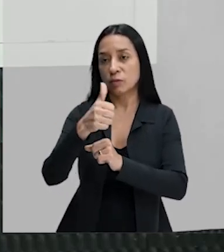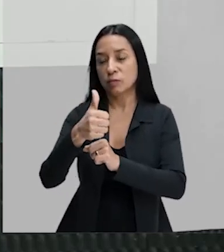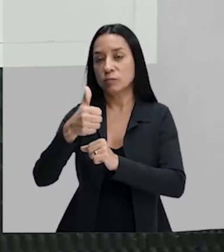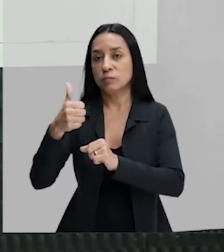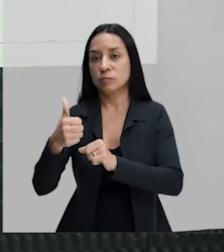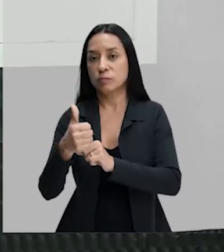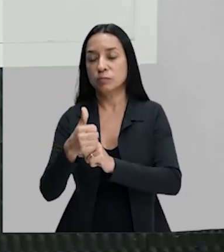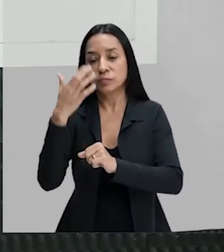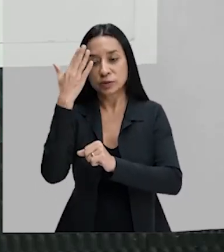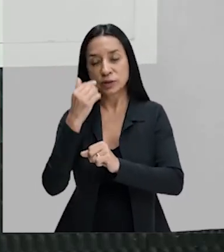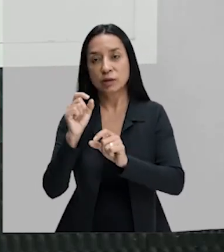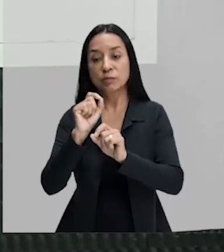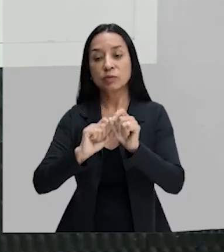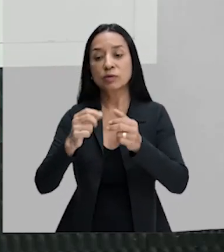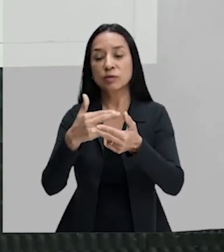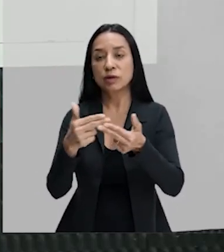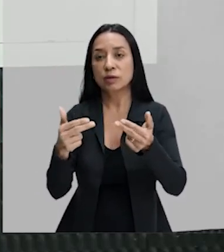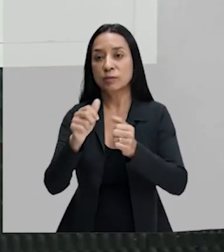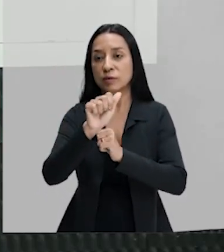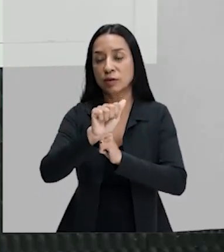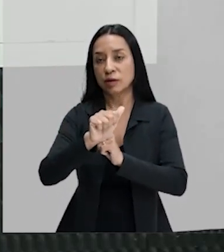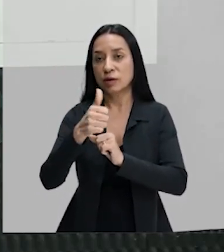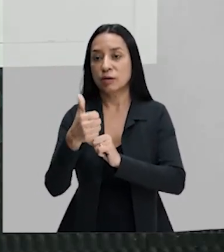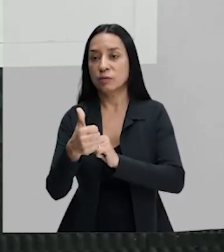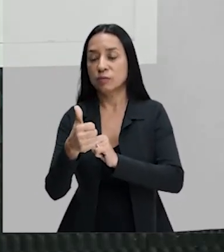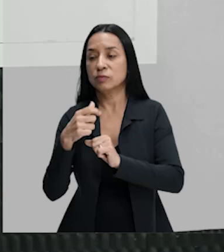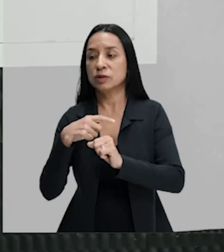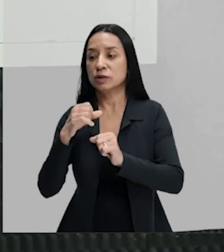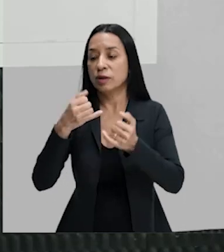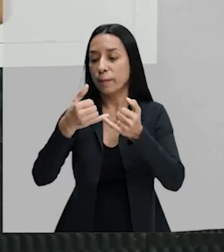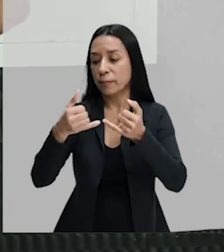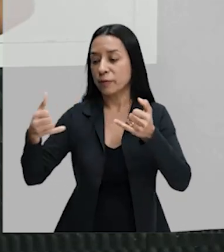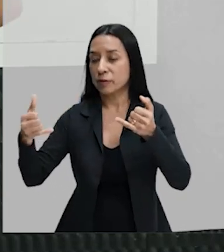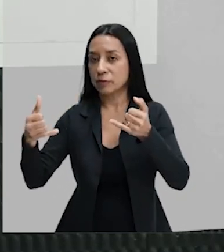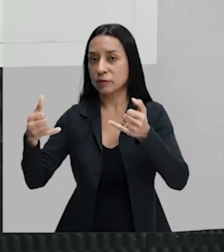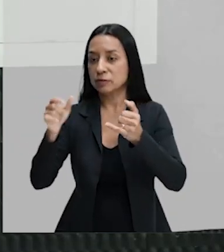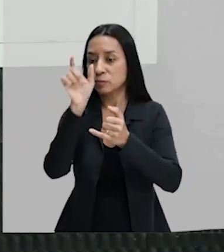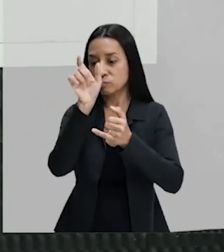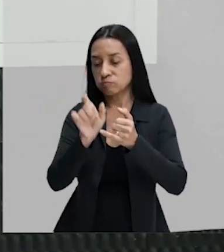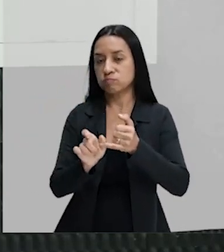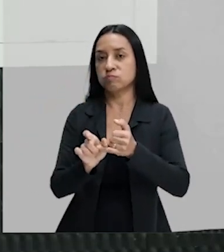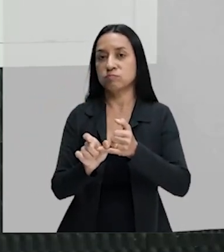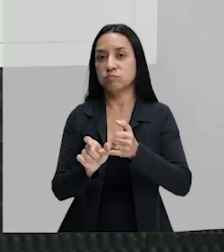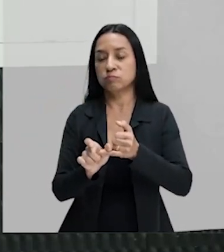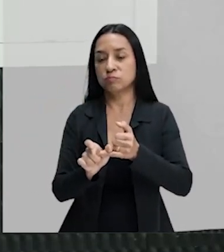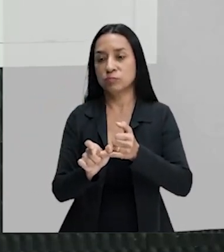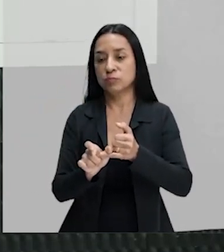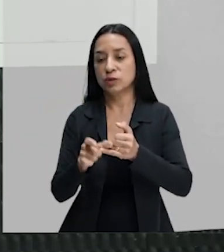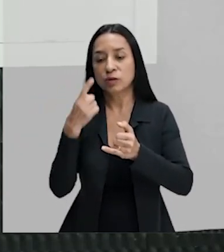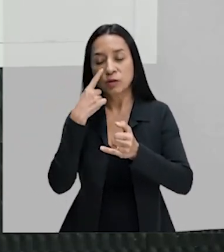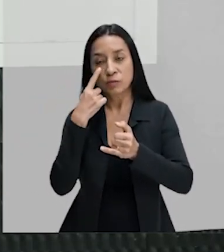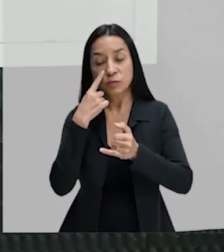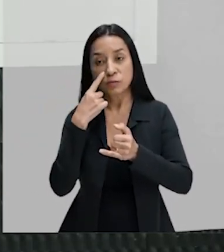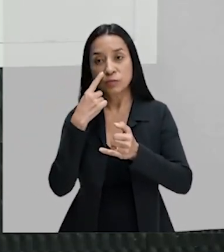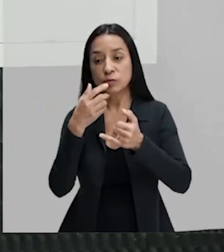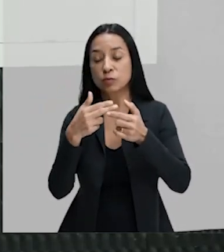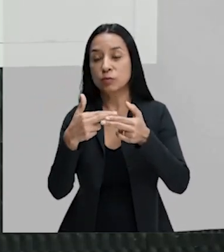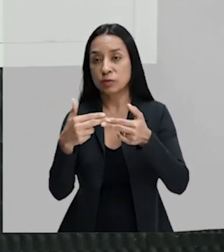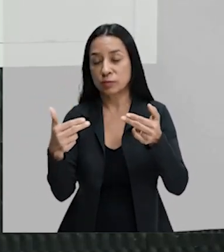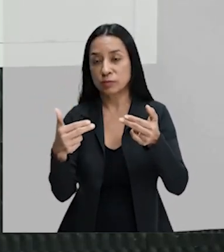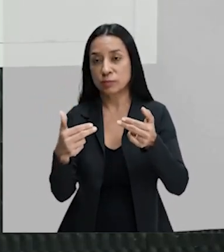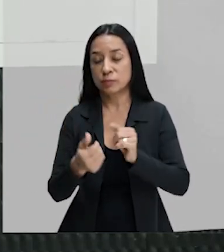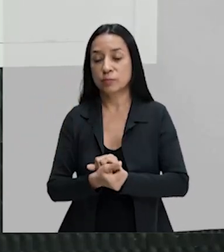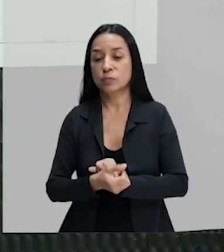está. Você sabe que esse elemento A1 ele está na primeira linha e na primeira coluna. Tá? Então, localizei aqui, ó,